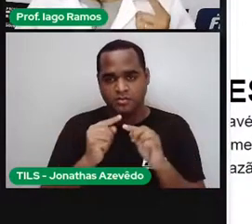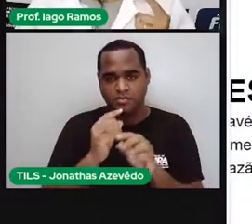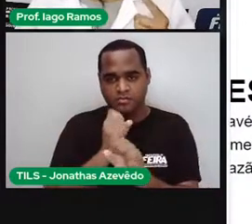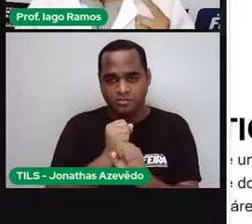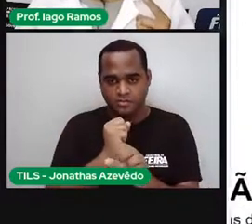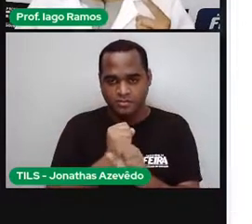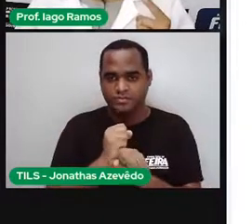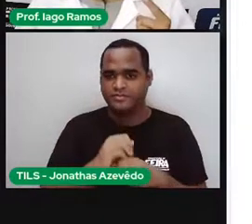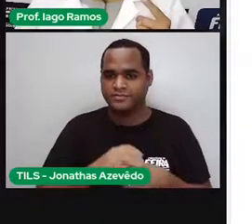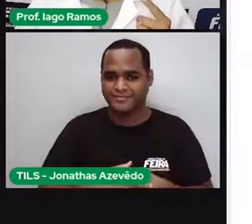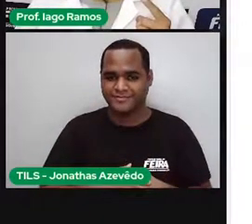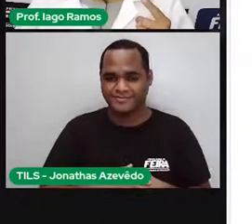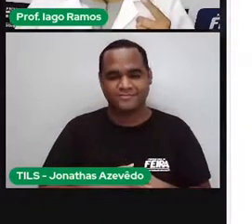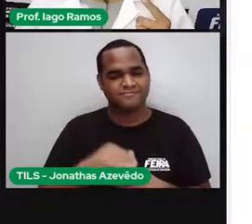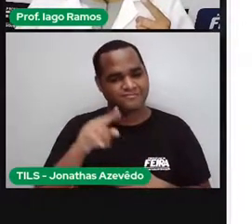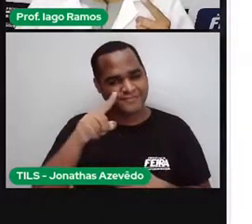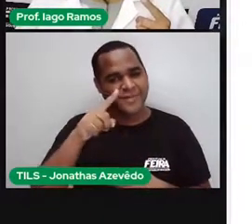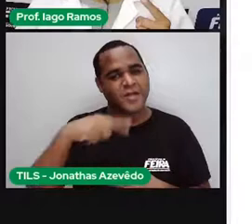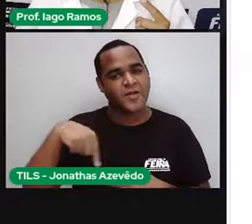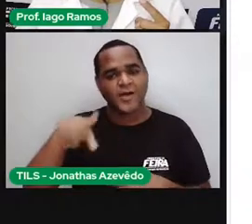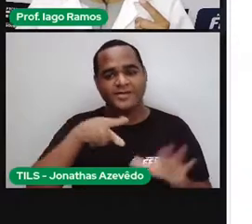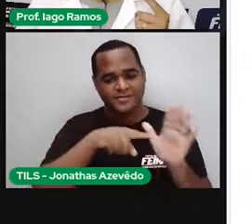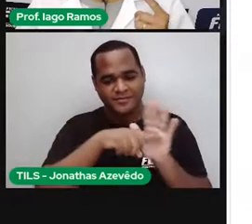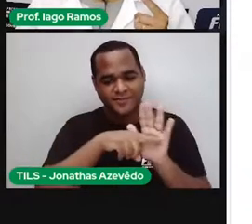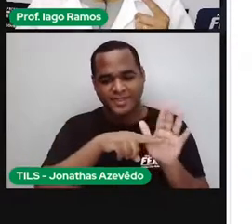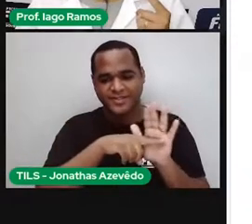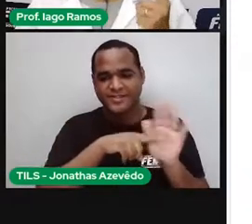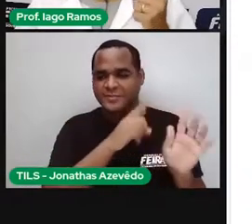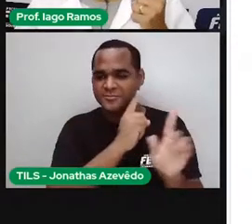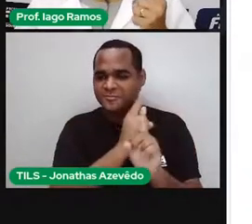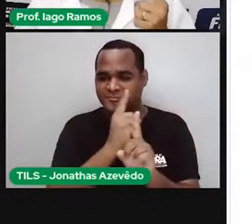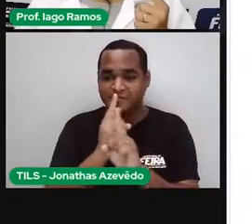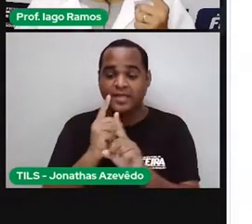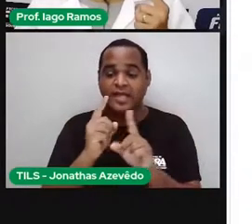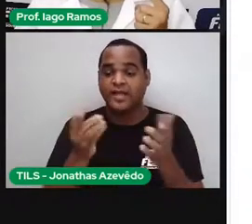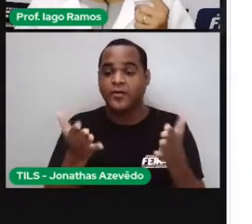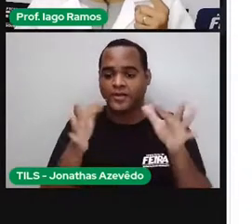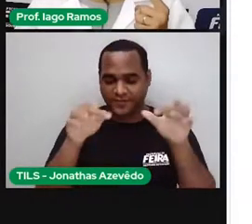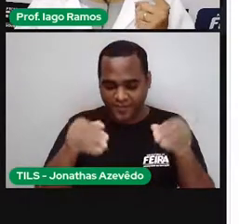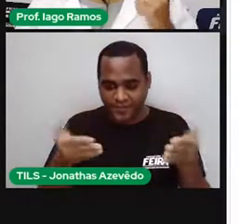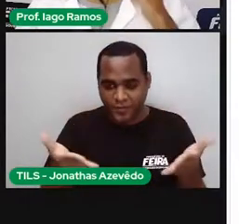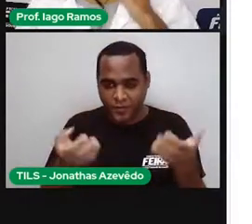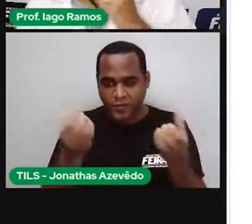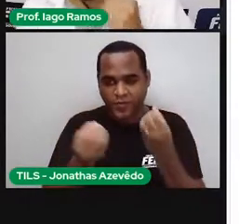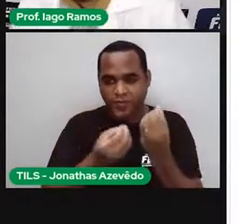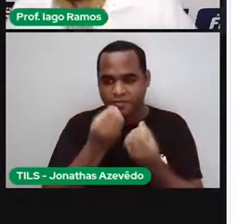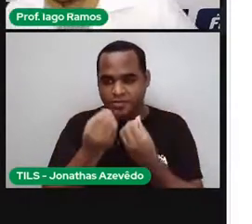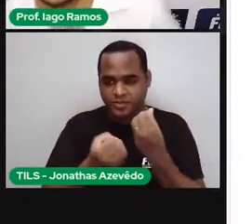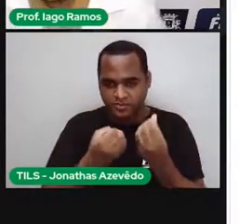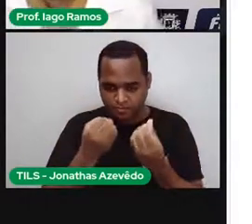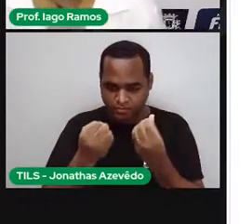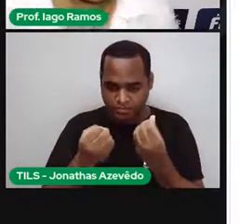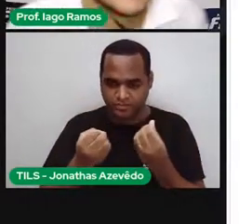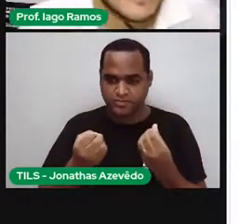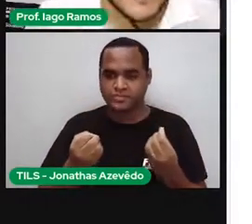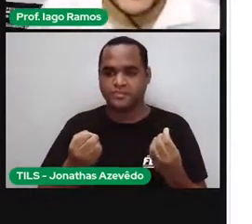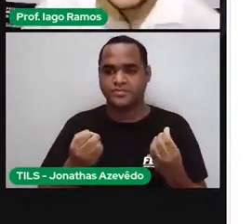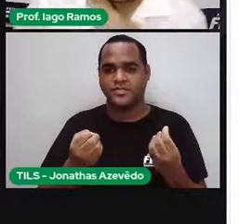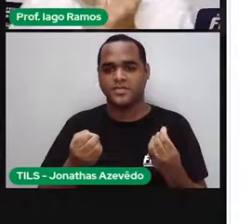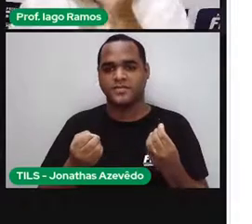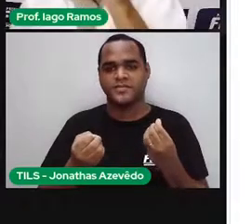e essa é a nossa investigação então para finalizar essa investigação